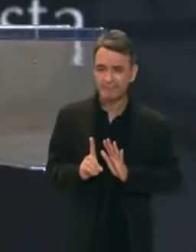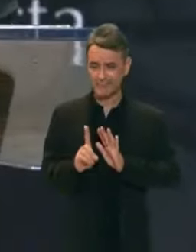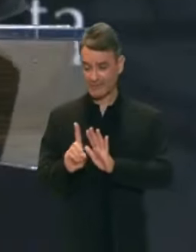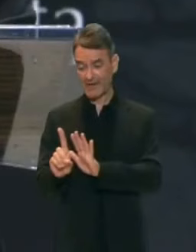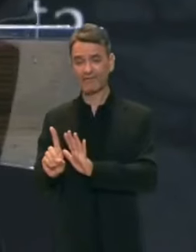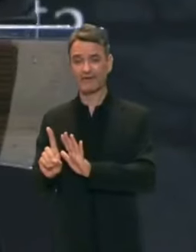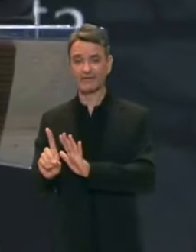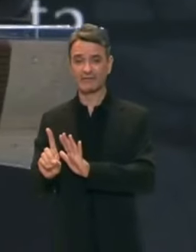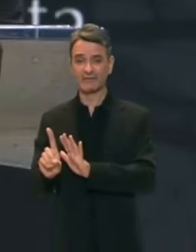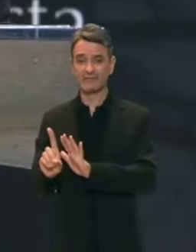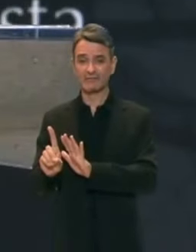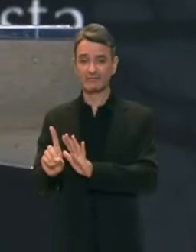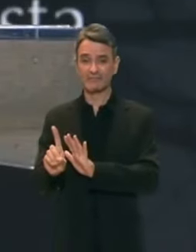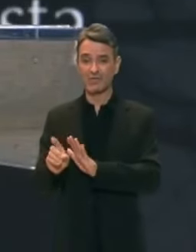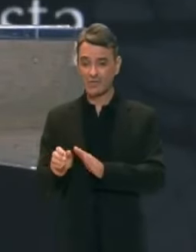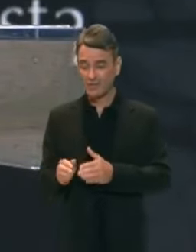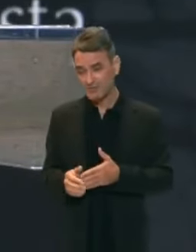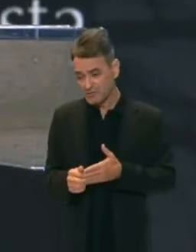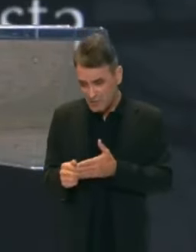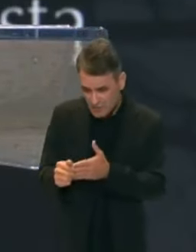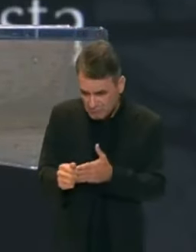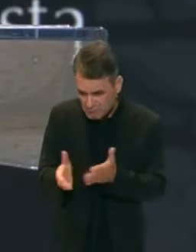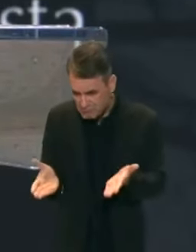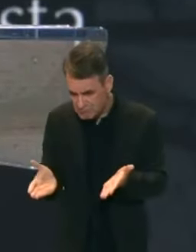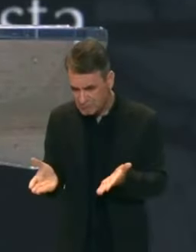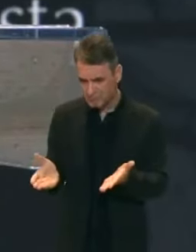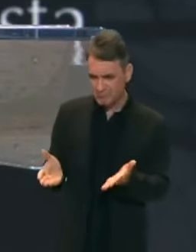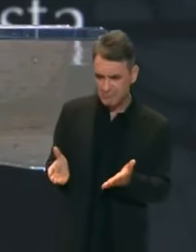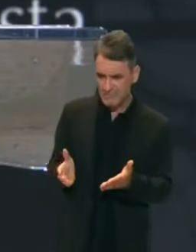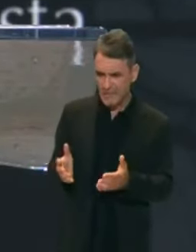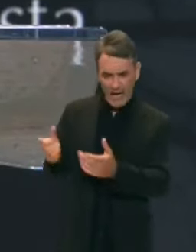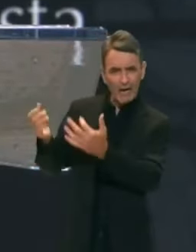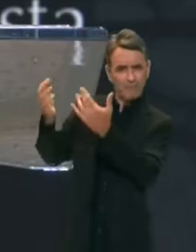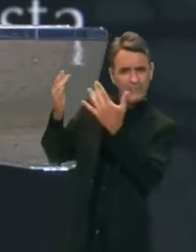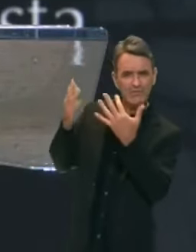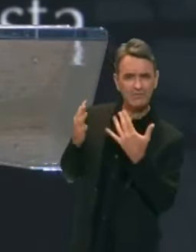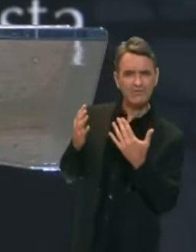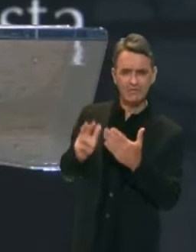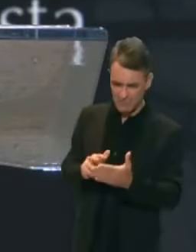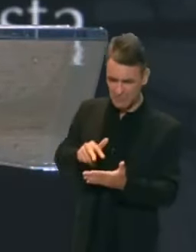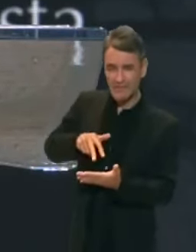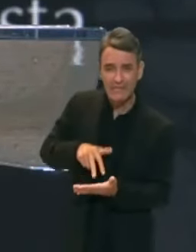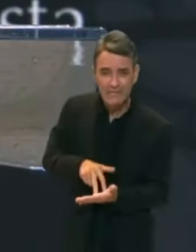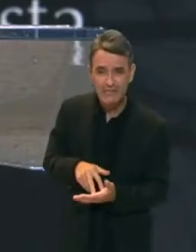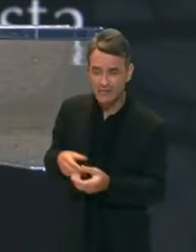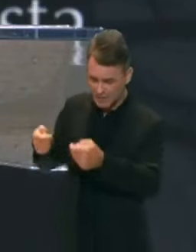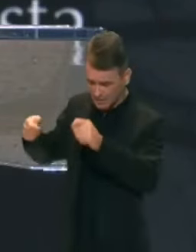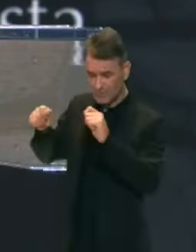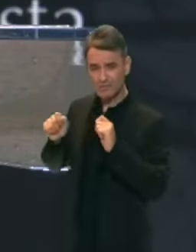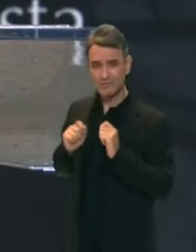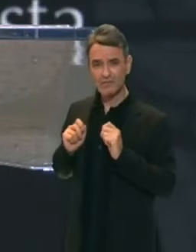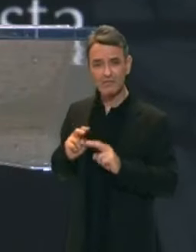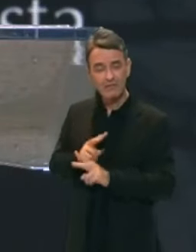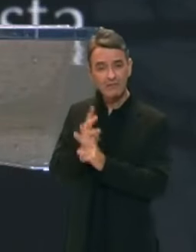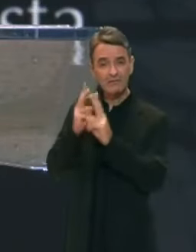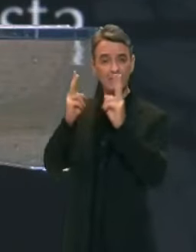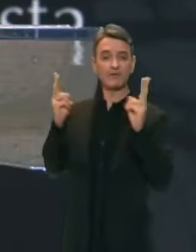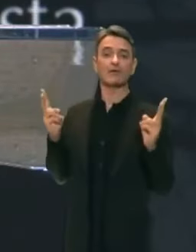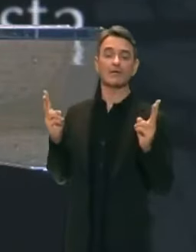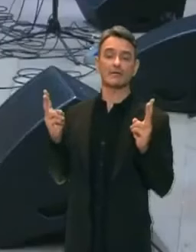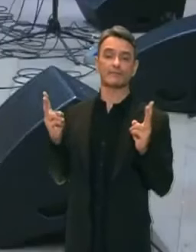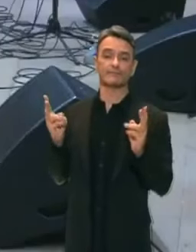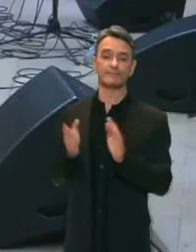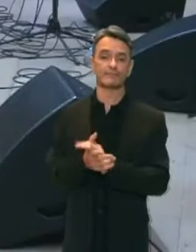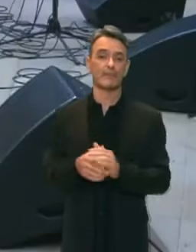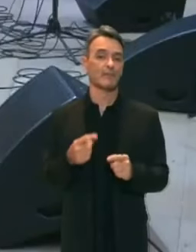nos abençoando, nos fortalecendo e nos dando a vitória. Porque em Cristo